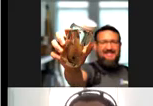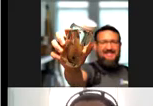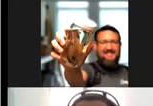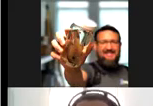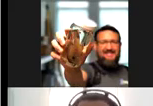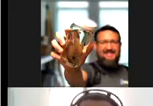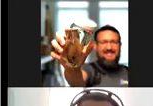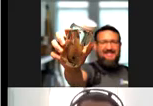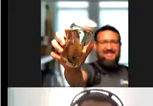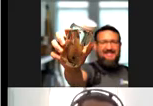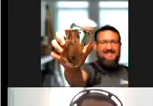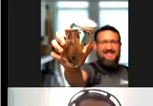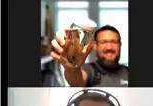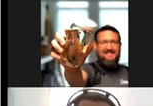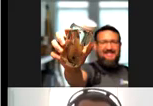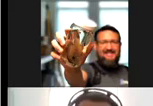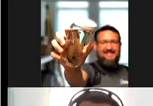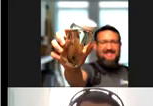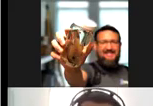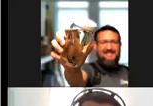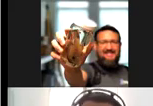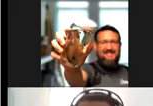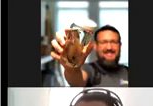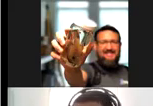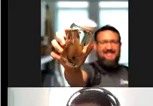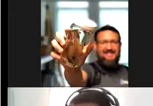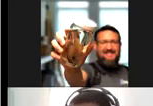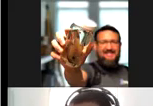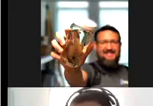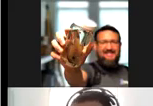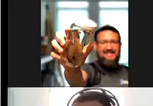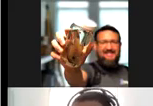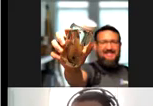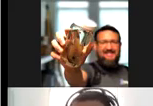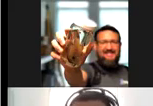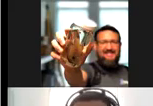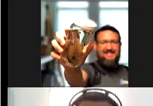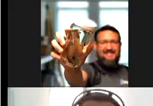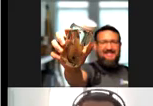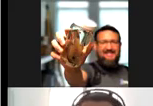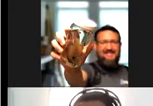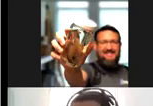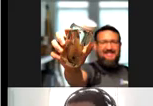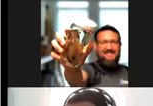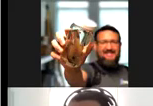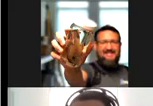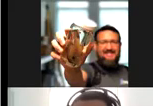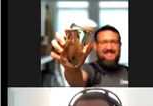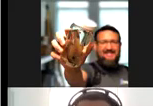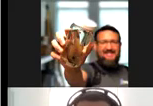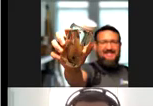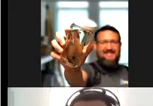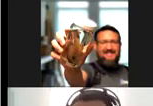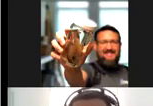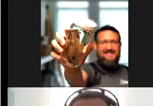gente tem muita familiaridade com perguntas desse tipo. Como que o tamanho do riacho vai afetar a composição de